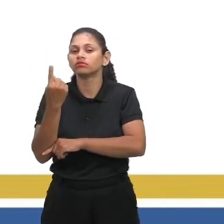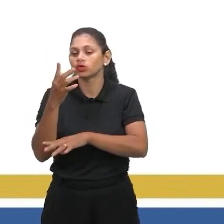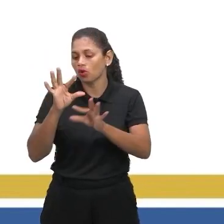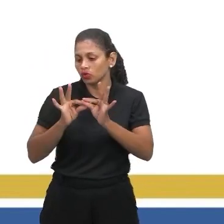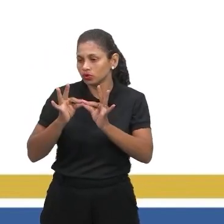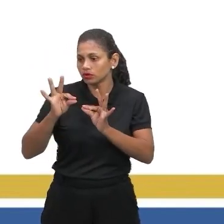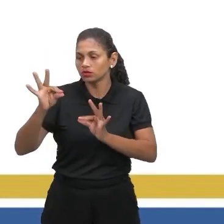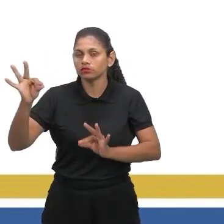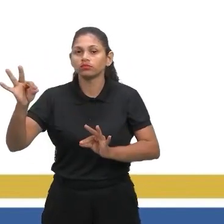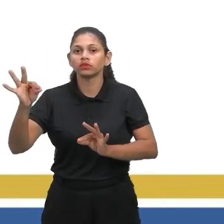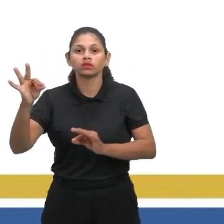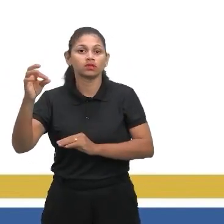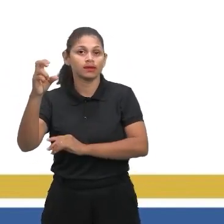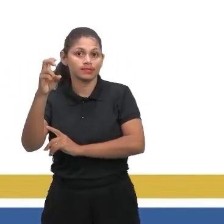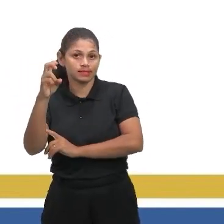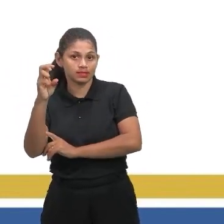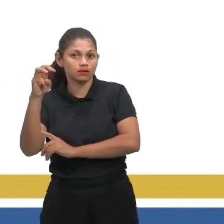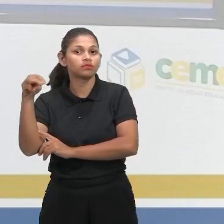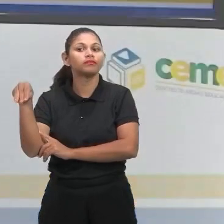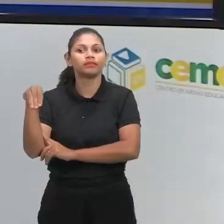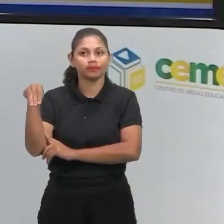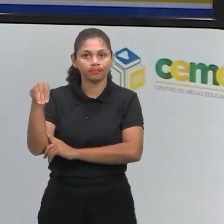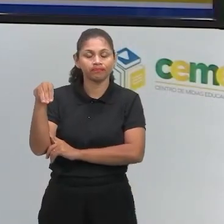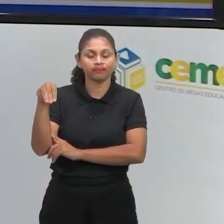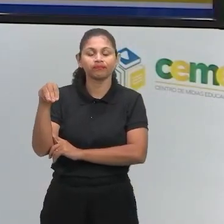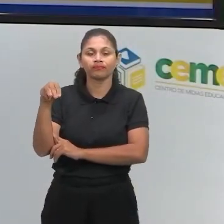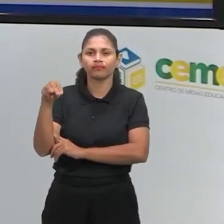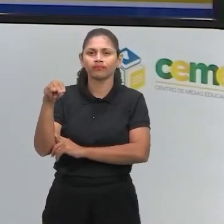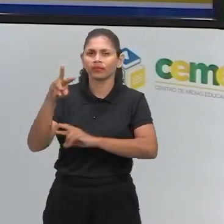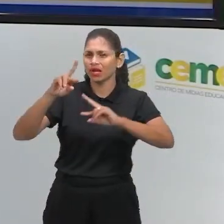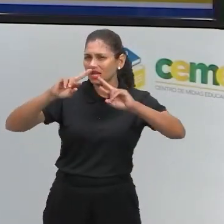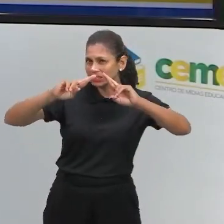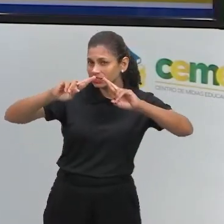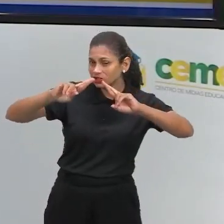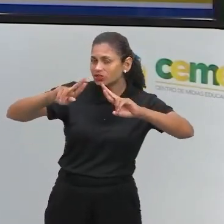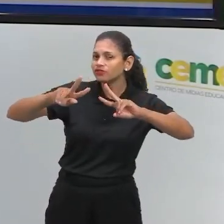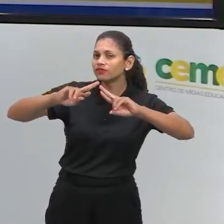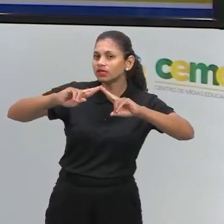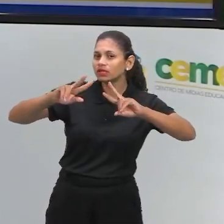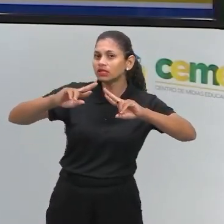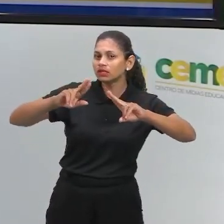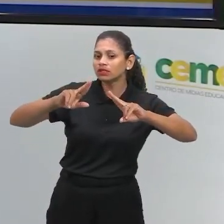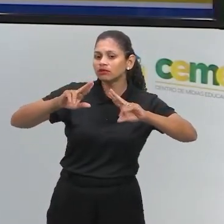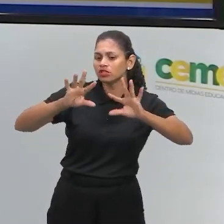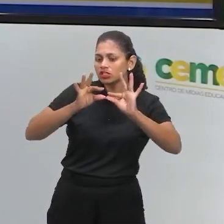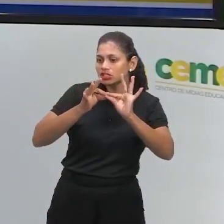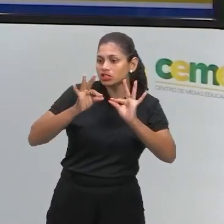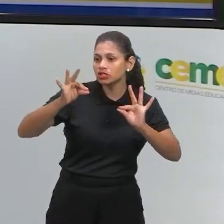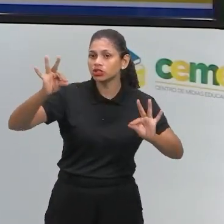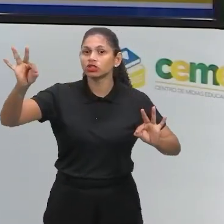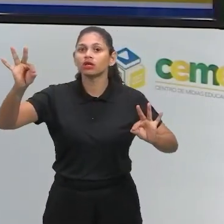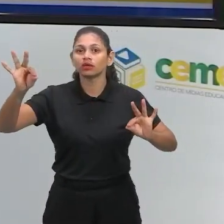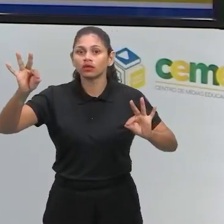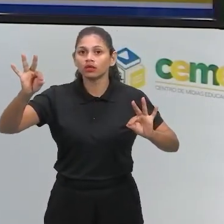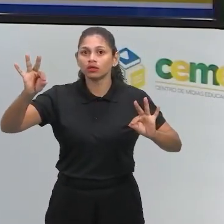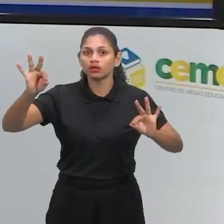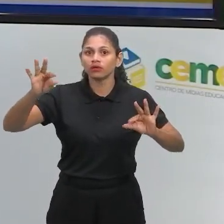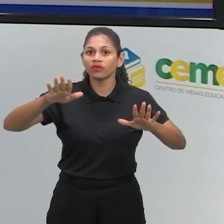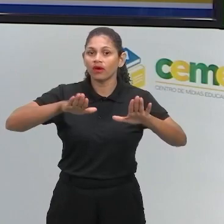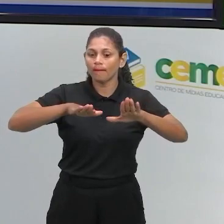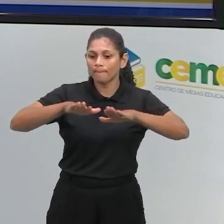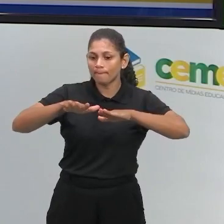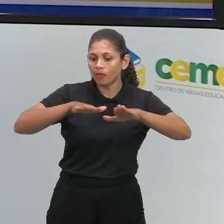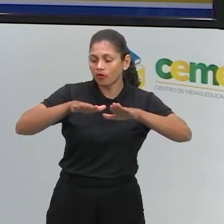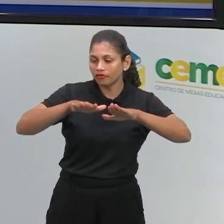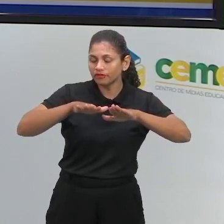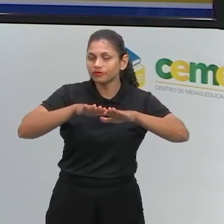a 5 metros. Entendeu o que é a diferença de deslocamento para a distância? A distância percorrida foi 5 metros. Deslocamento, que é final